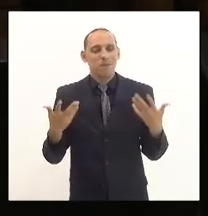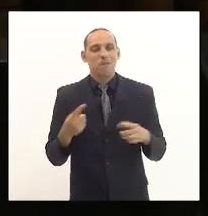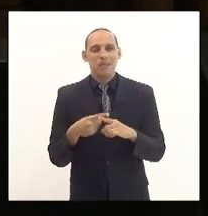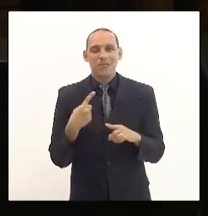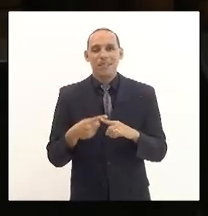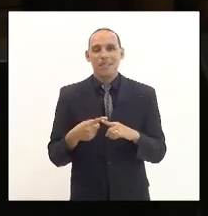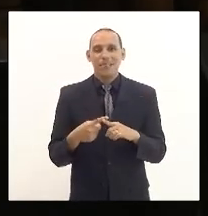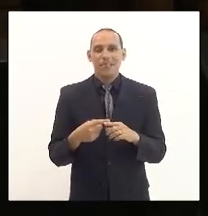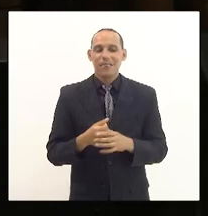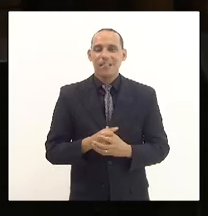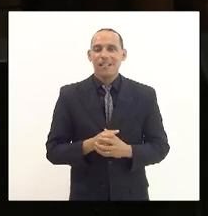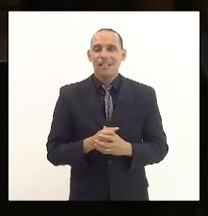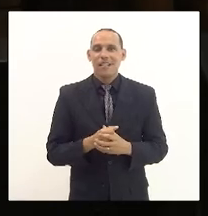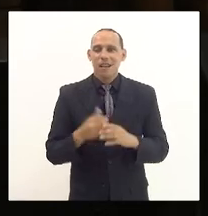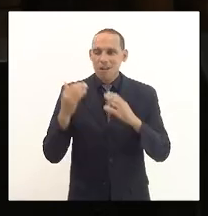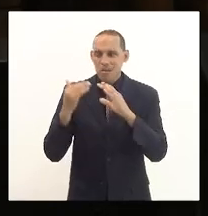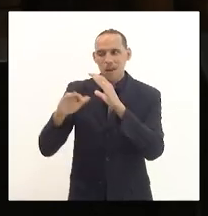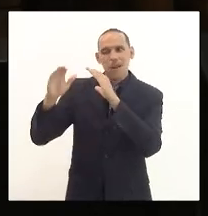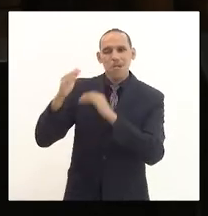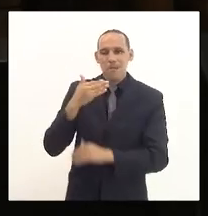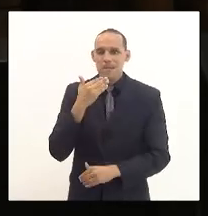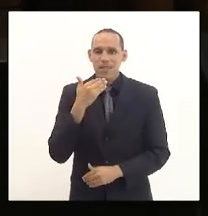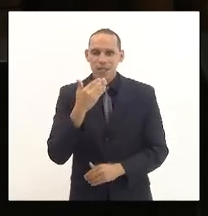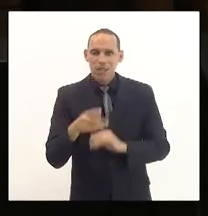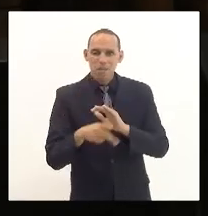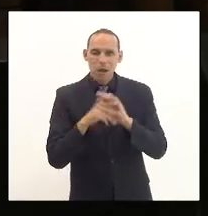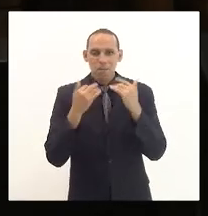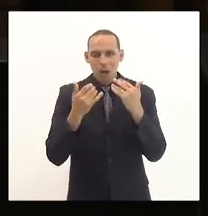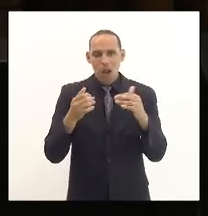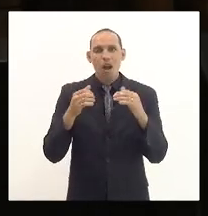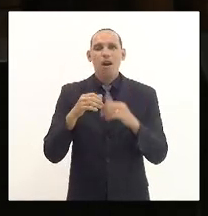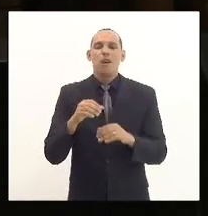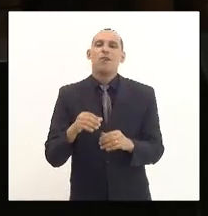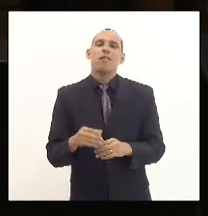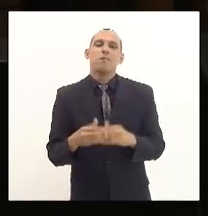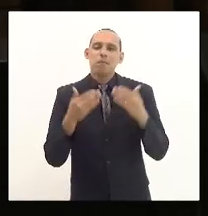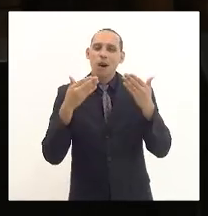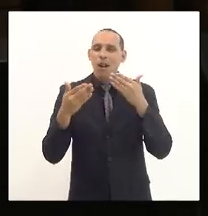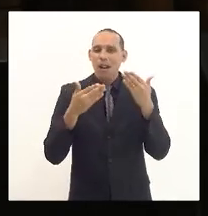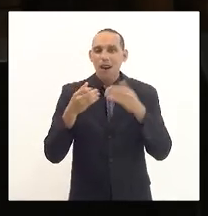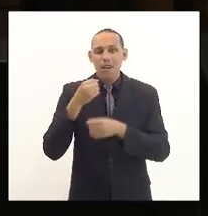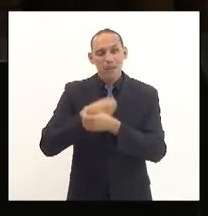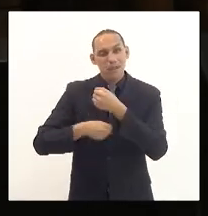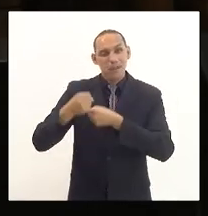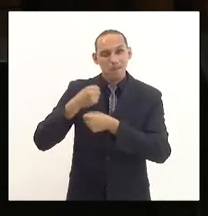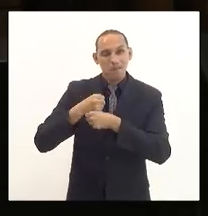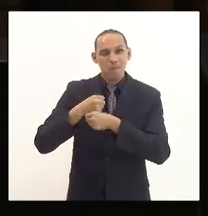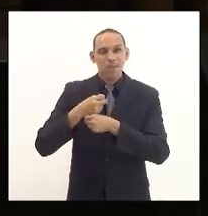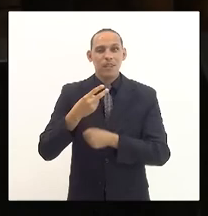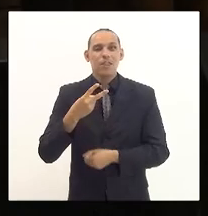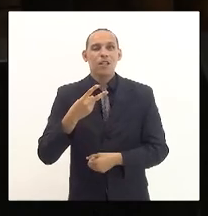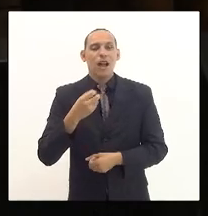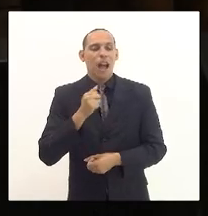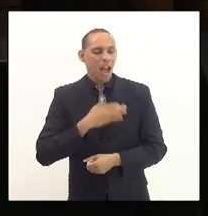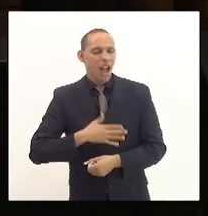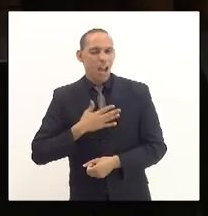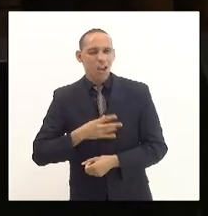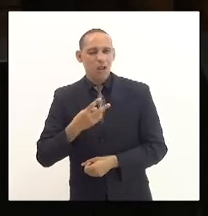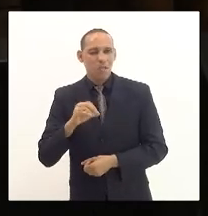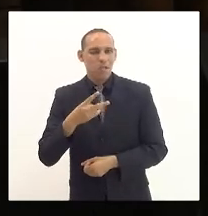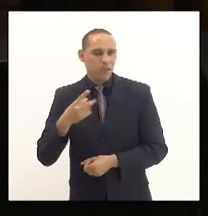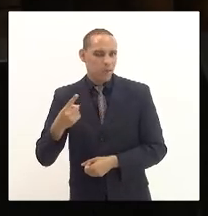por ter feito então esse encaminhamento de solicitação da audiência pública Desde o ano passado desde agosto de